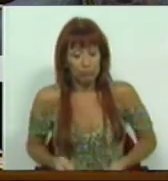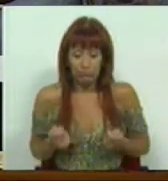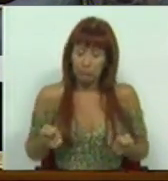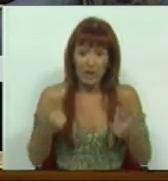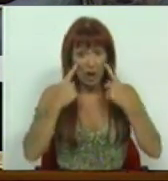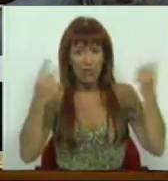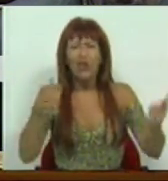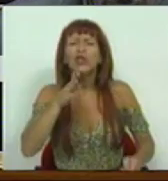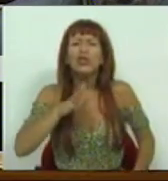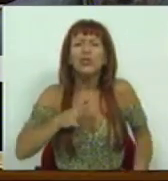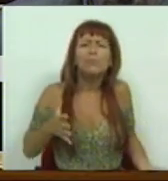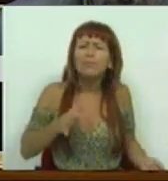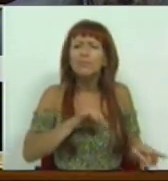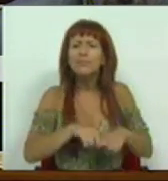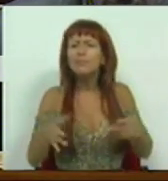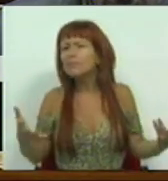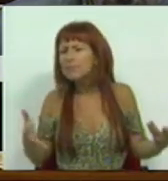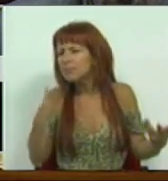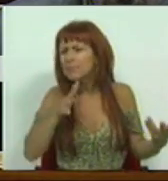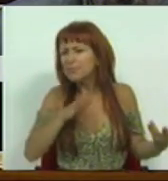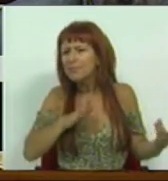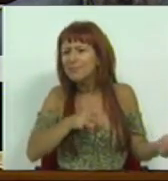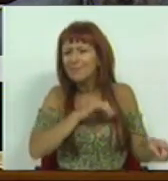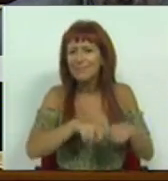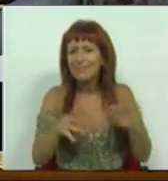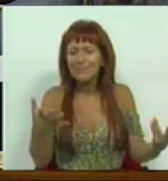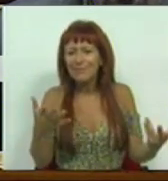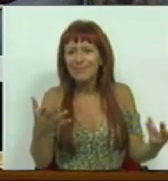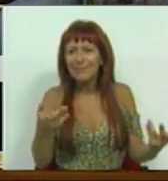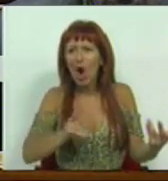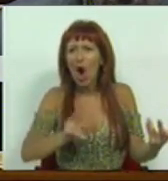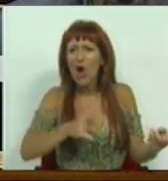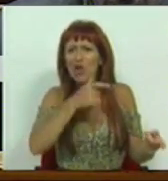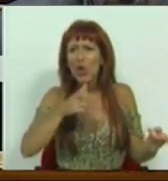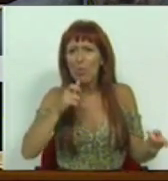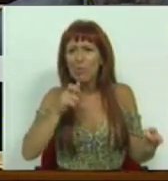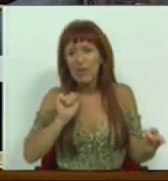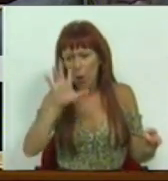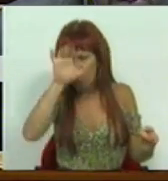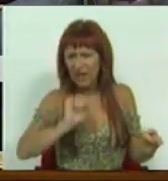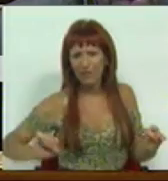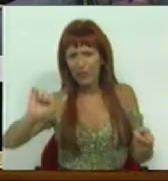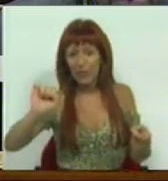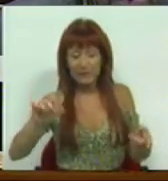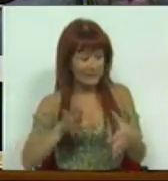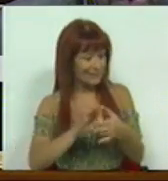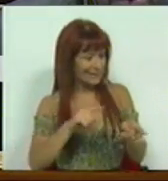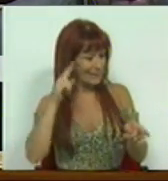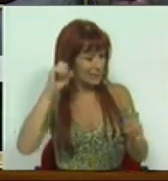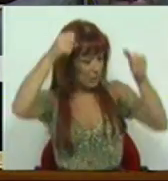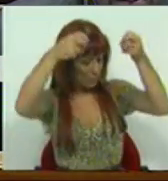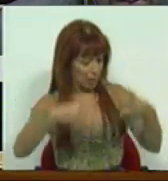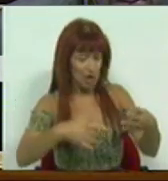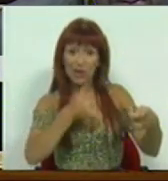investimento público. Explique-nos lá, Sr. Deputado, explique-nos lá, Sr. Deputado, qual é o compromisso do seu Governo com estas